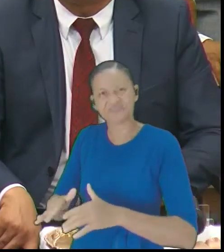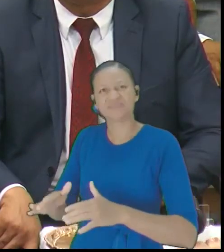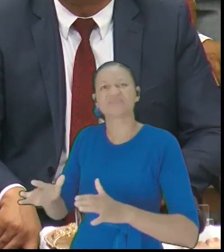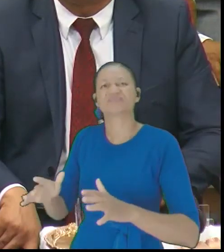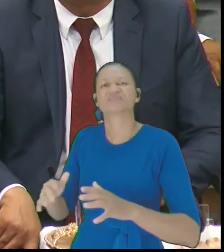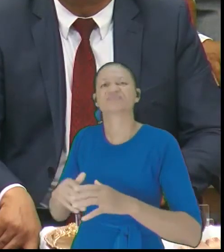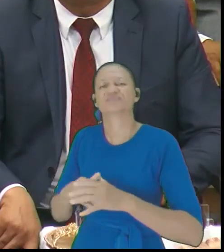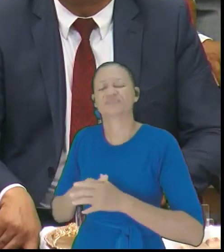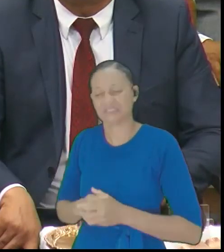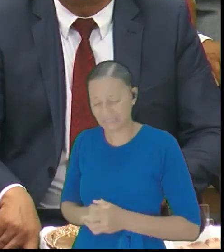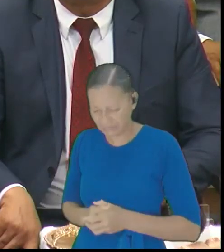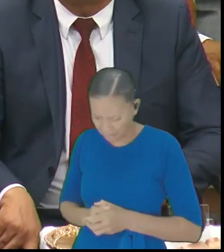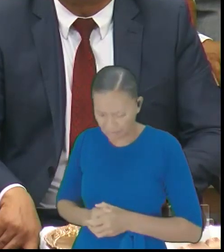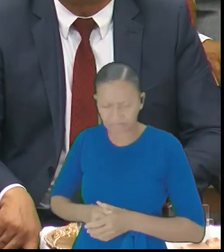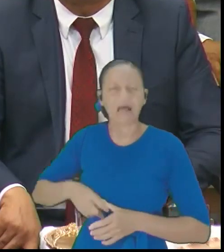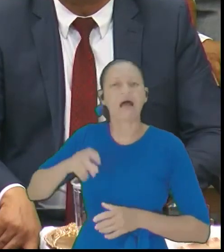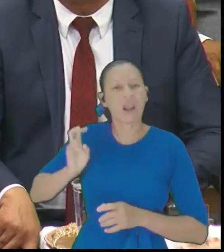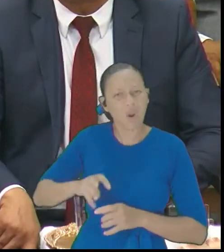segunda milha,